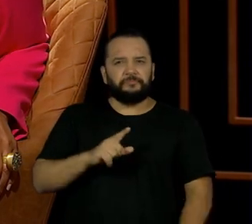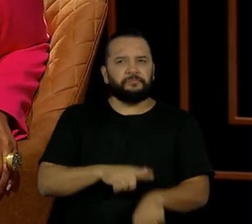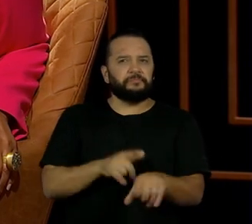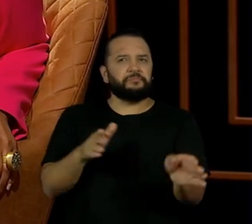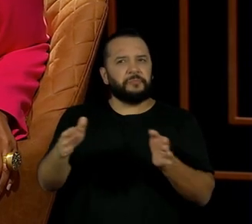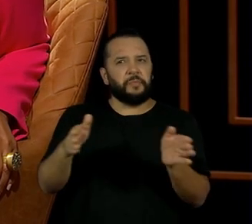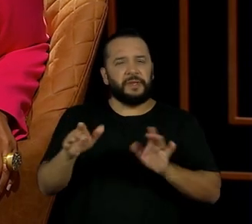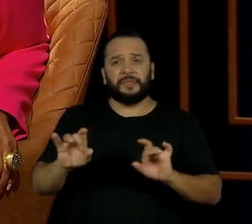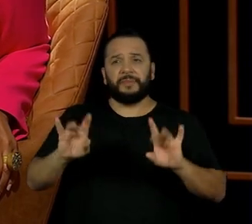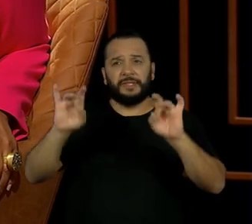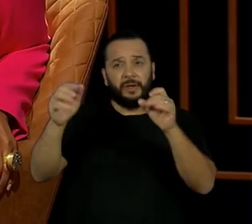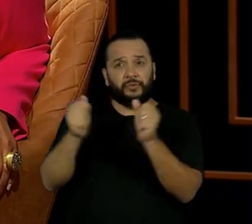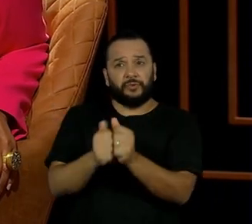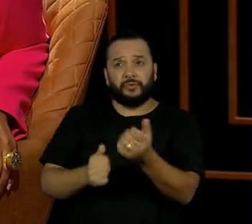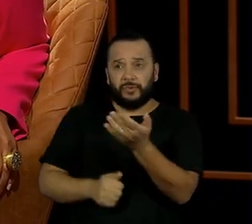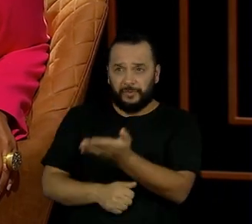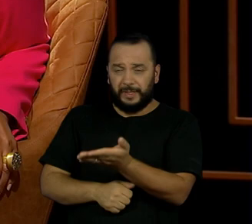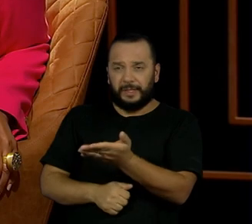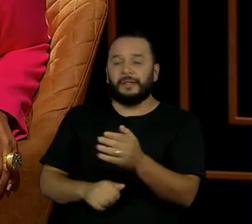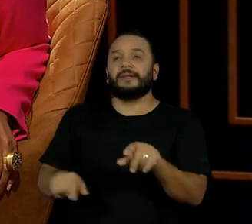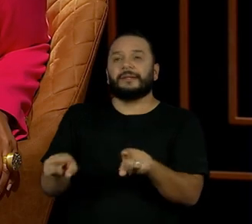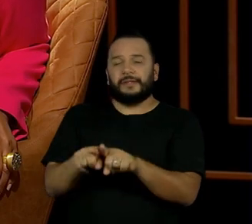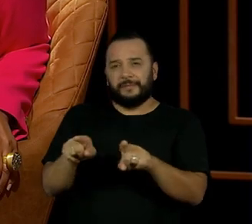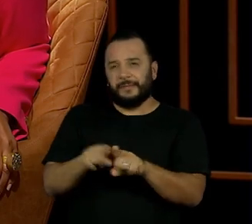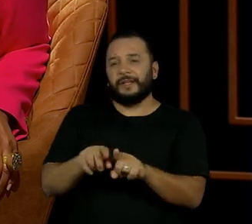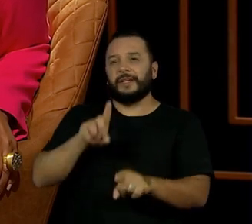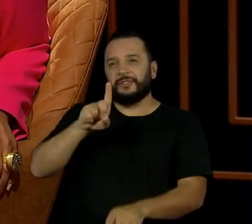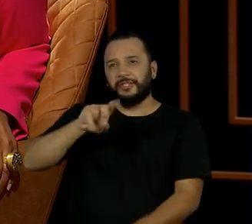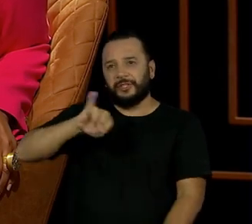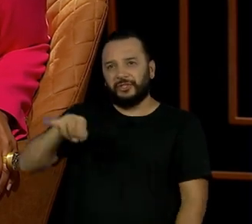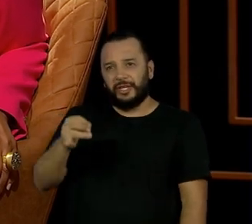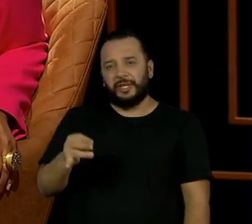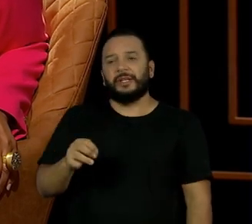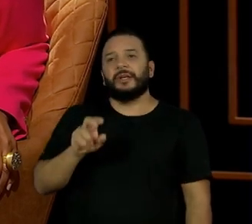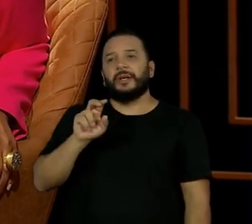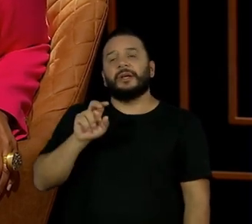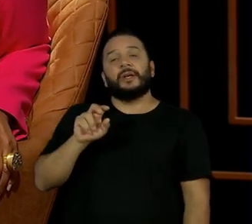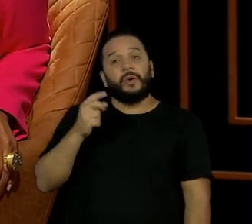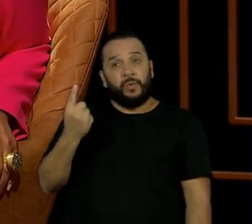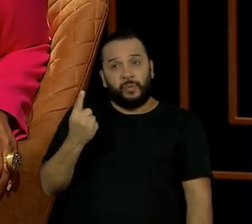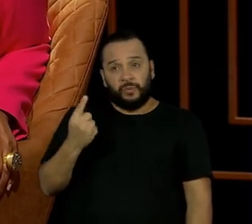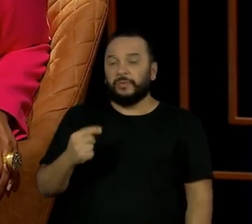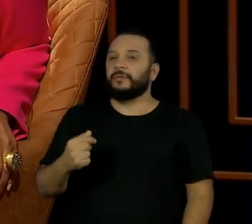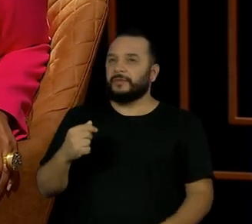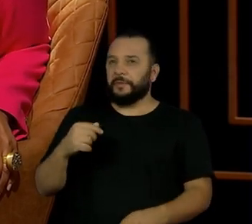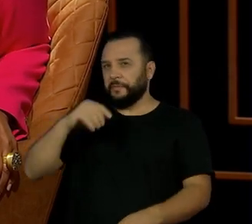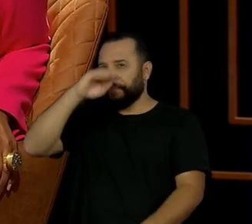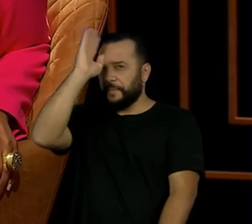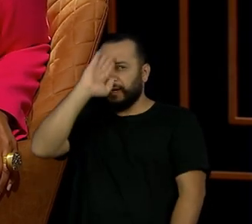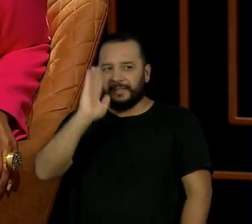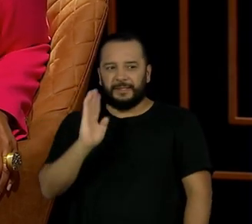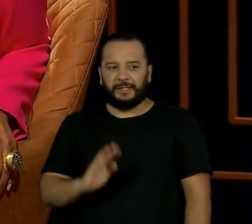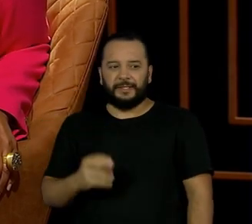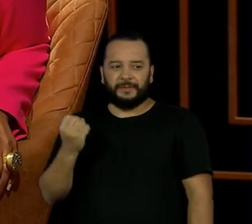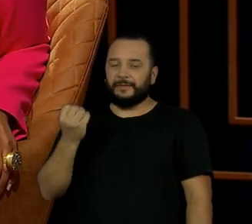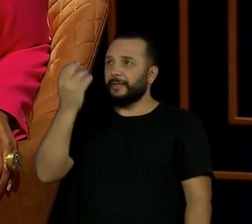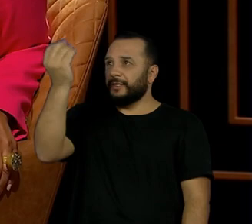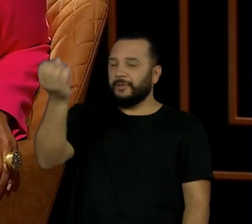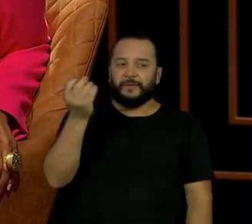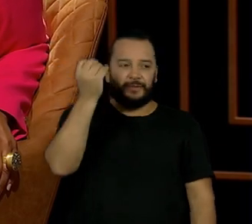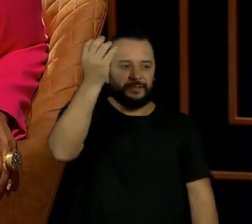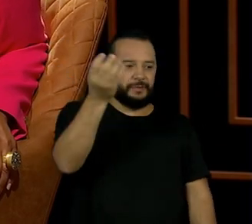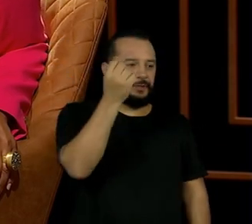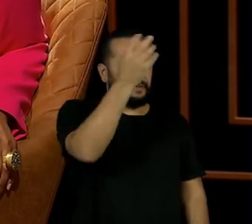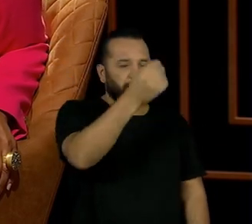inesquecíveis assim com ele né a gente viajou realmente o Brasil e teve uma fase que Ele